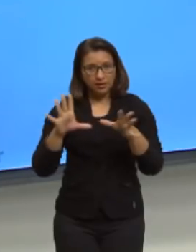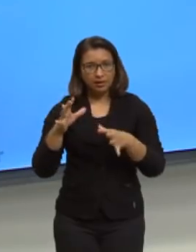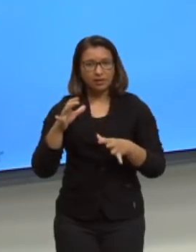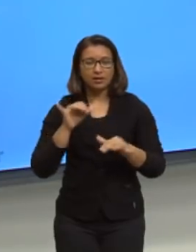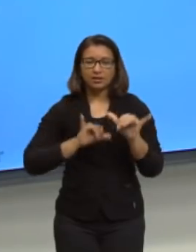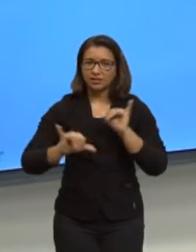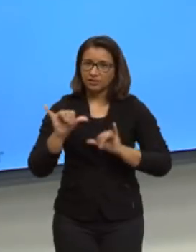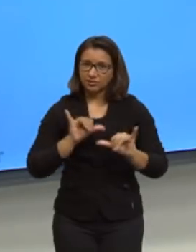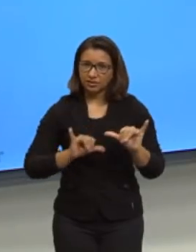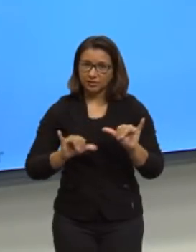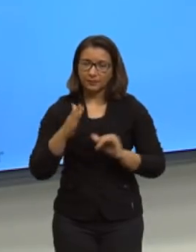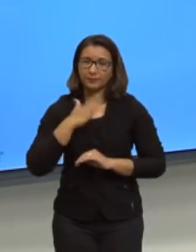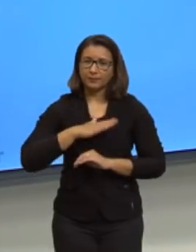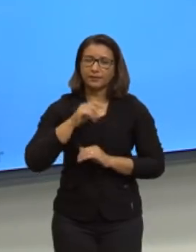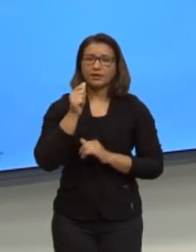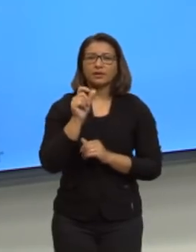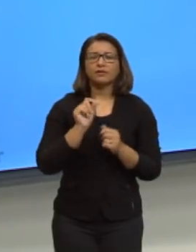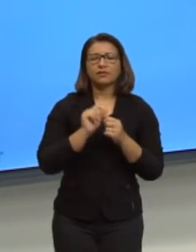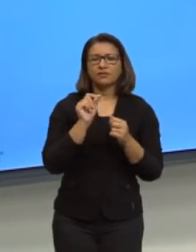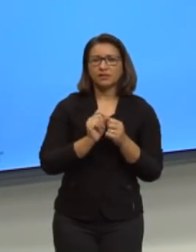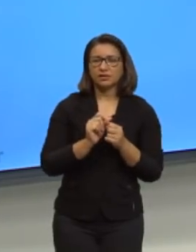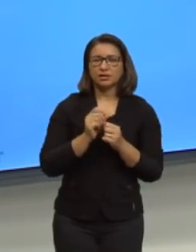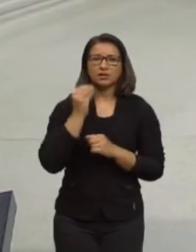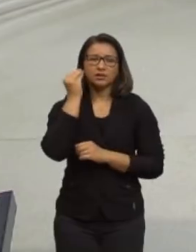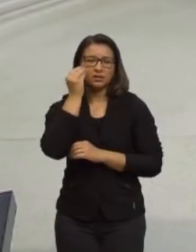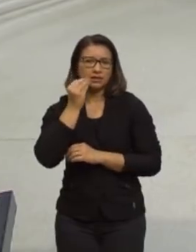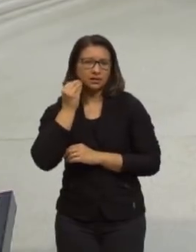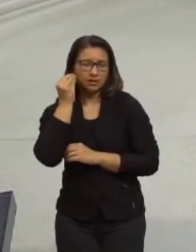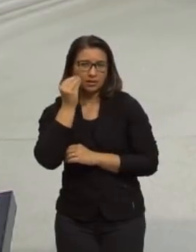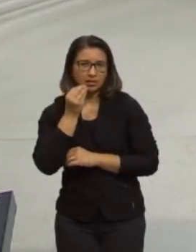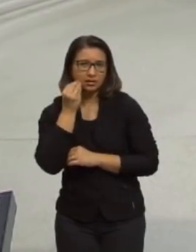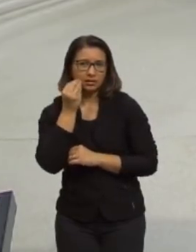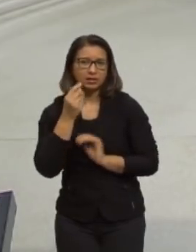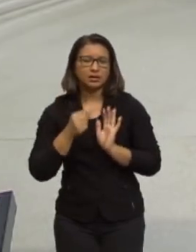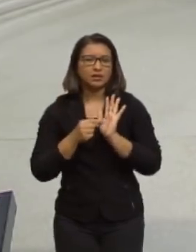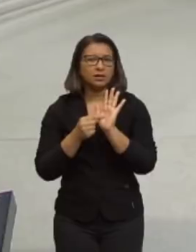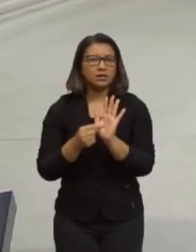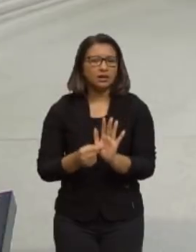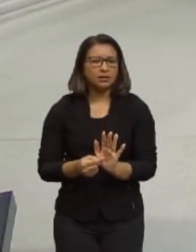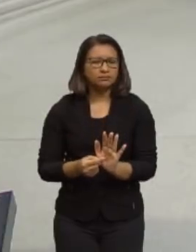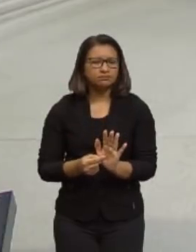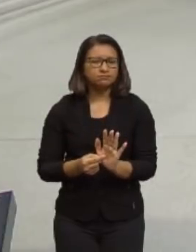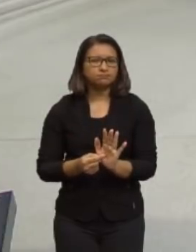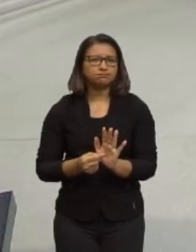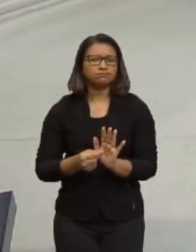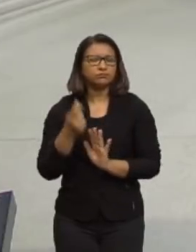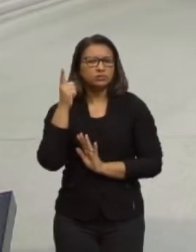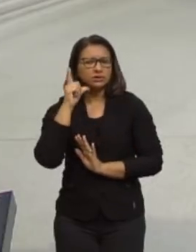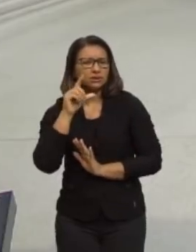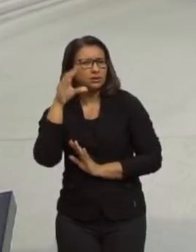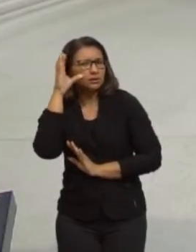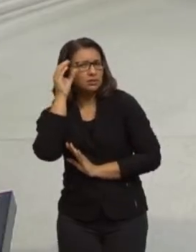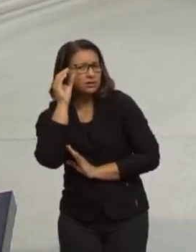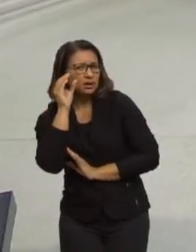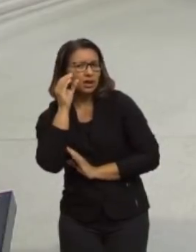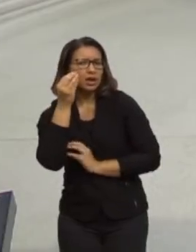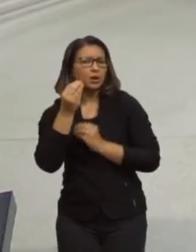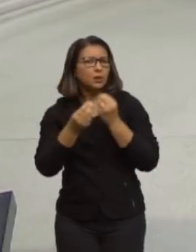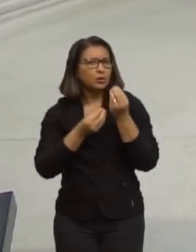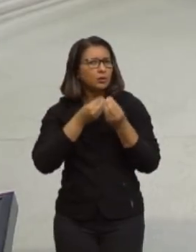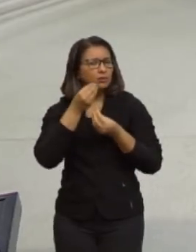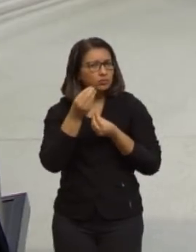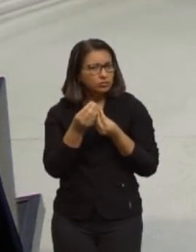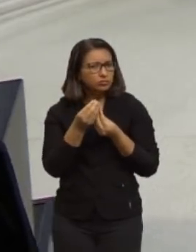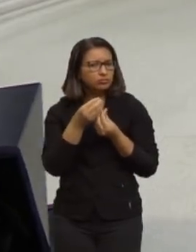tranquilo a gente vai fazer um experimento tá vou tentar conseguir observar como é que se